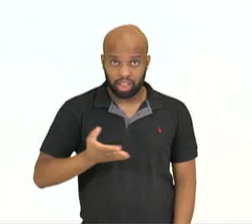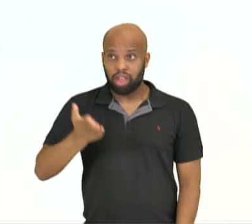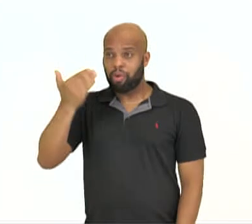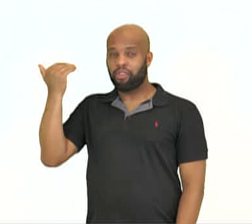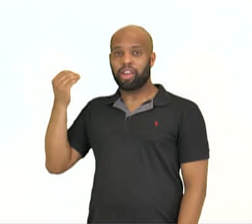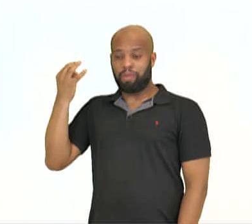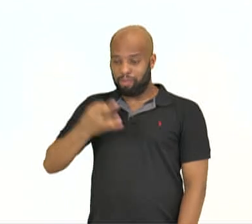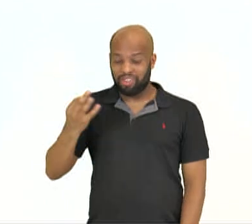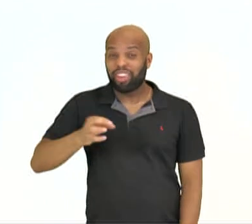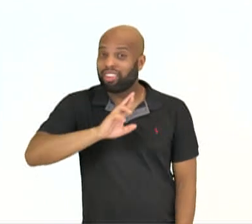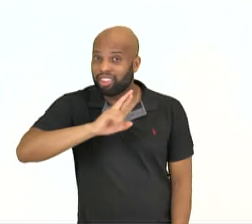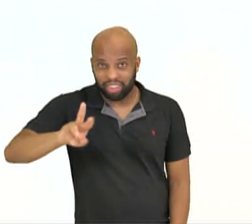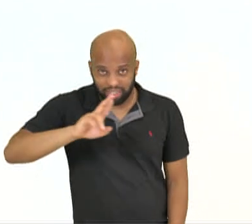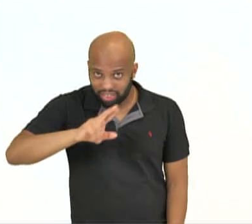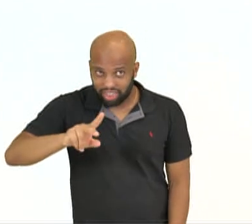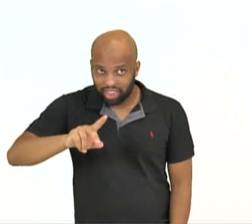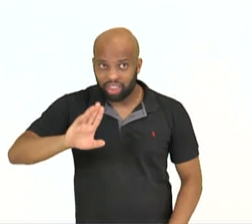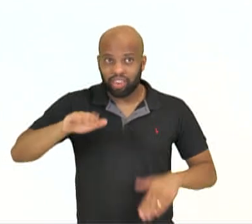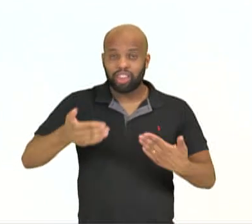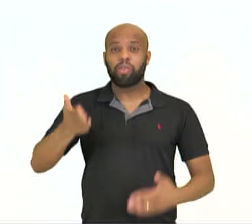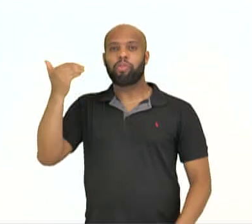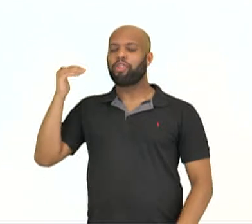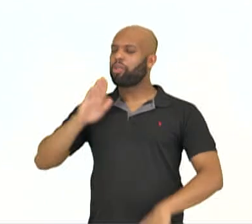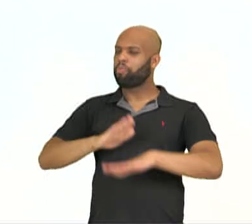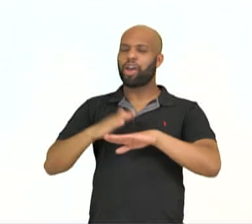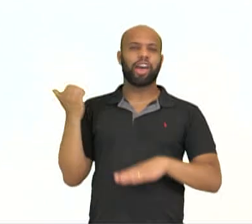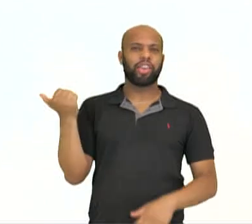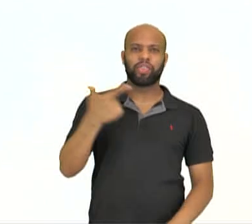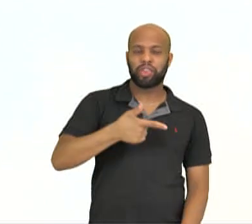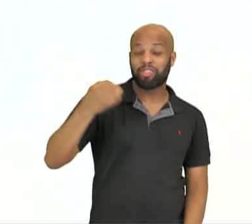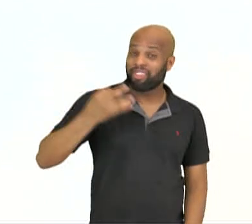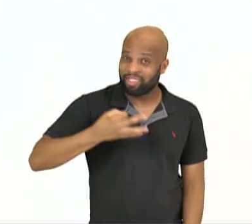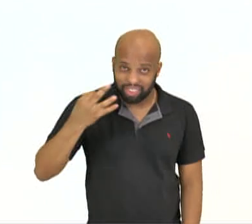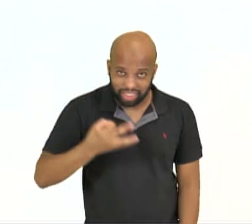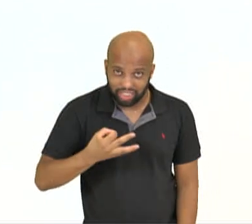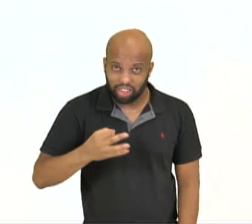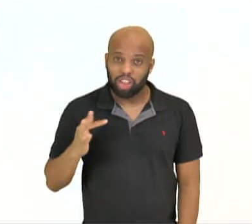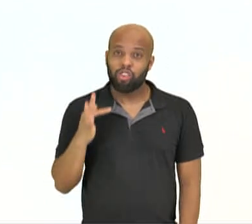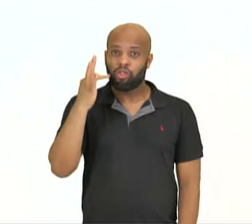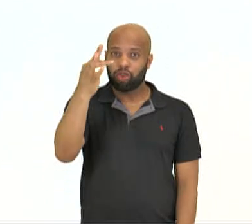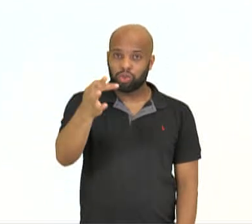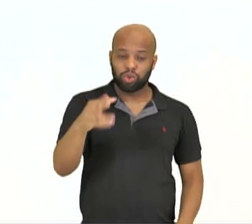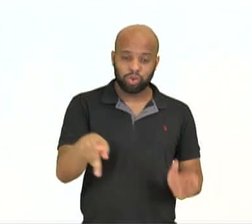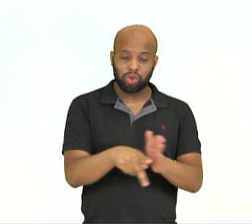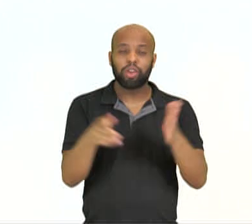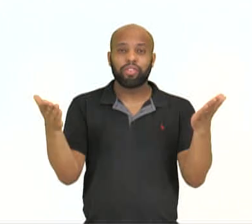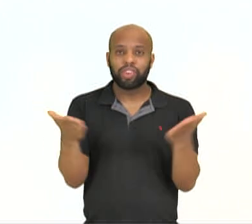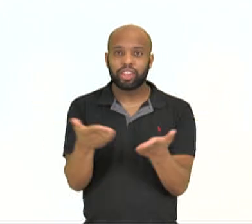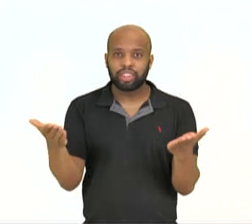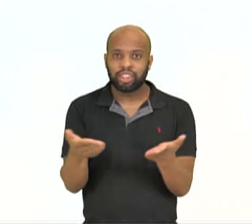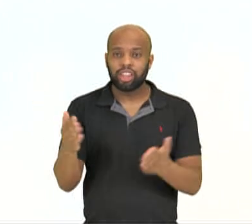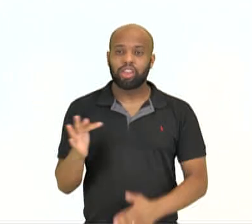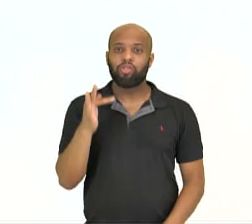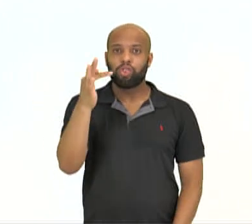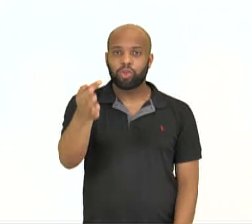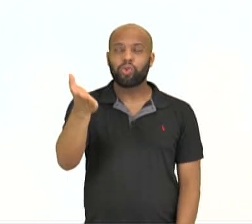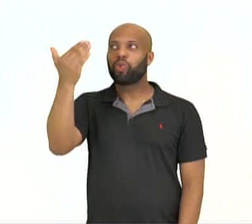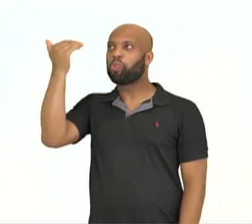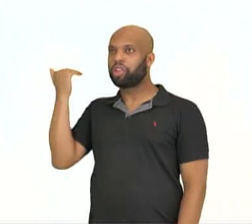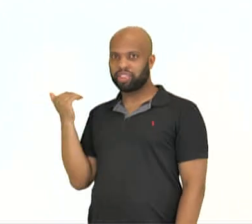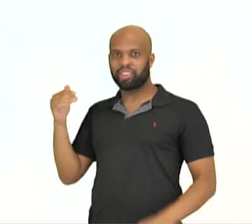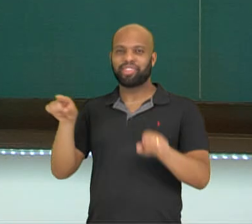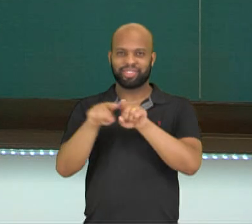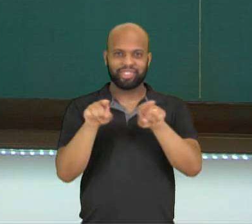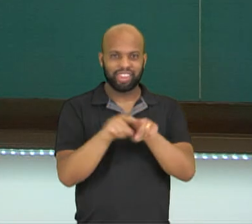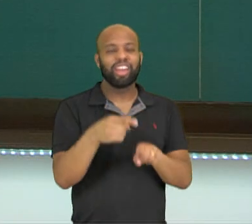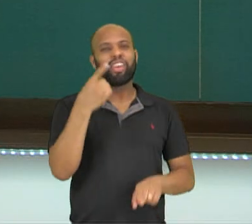pretérito imperfeito, pretérito mais que perfeito, futuro do presente e o futuro do pretérito. Vamos